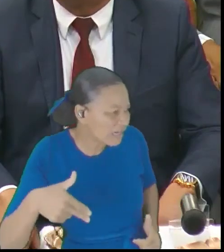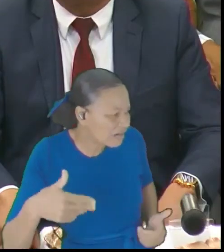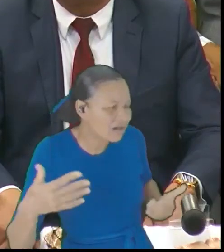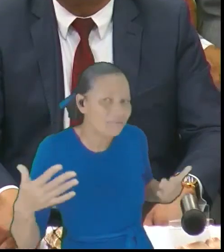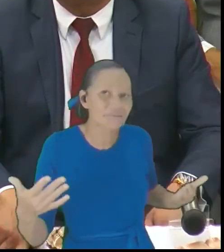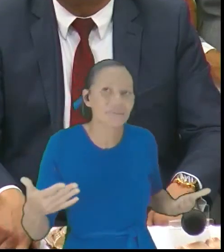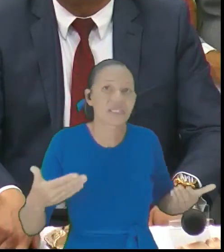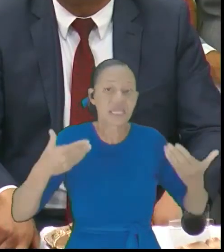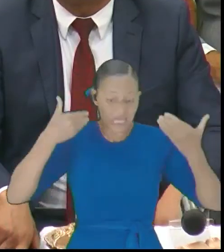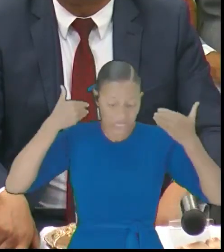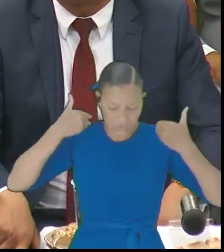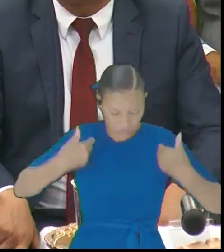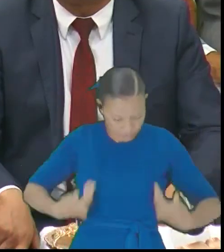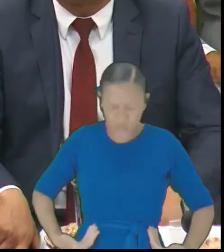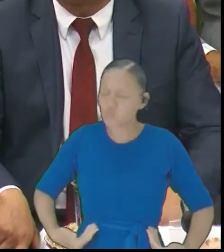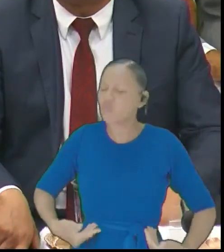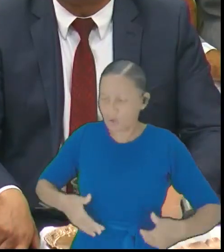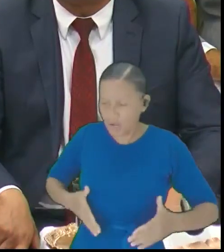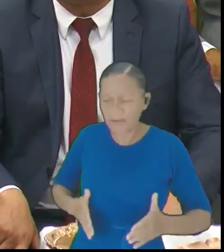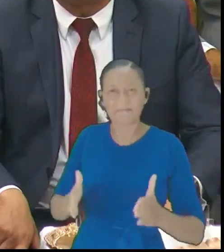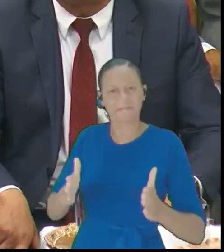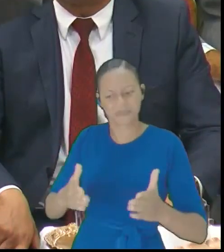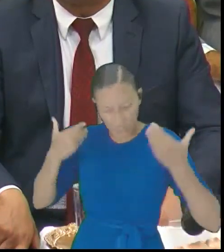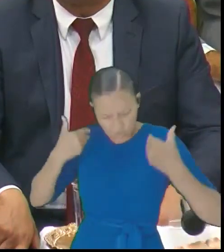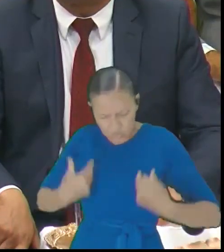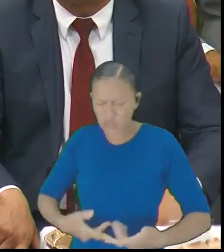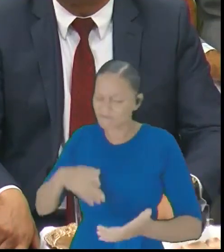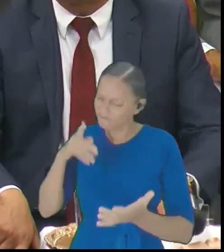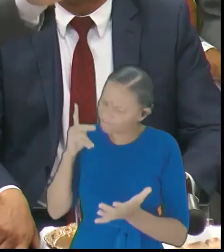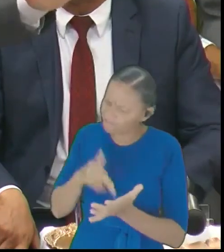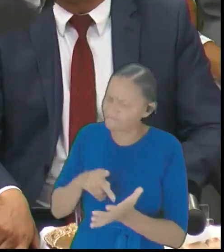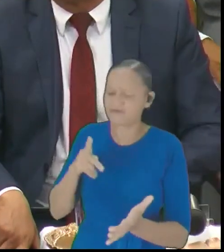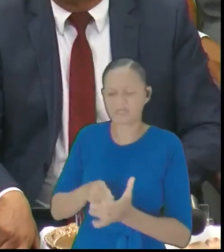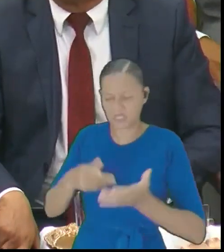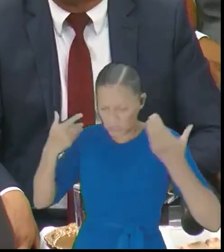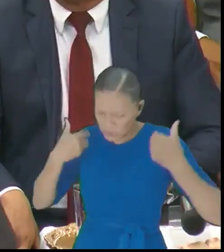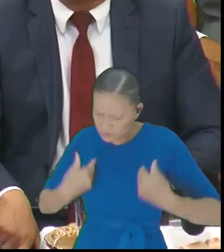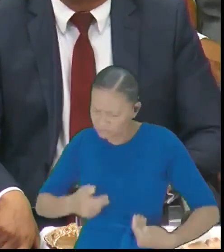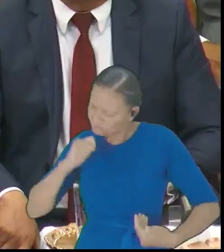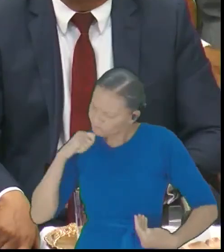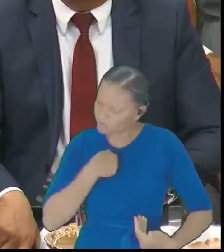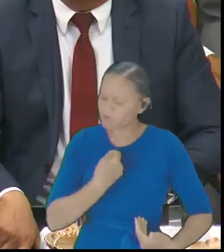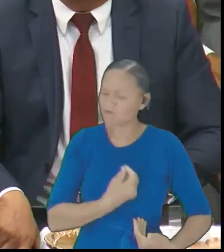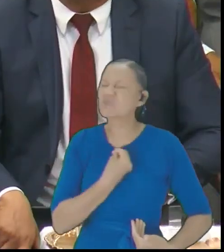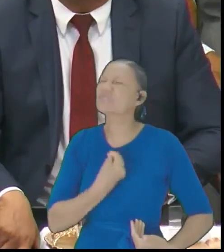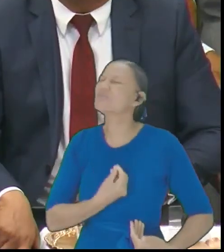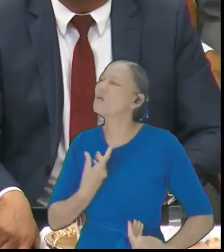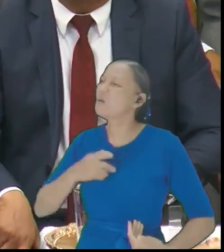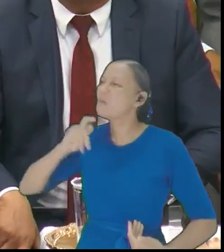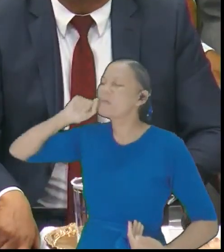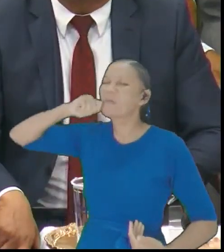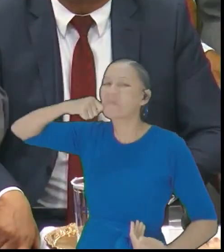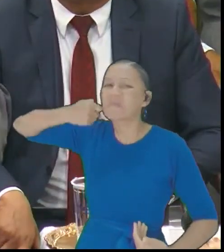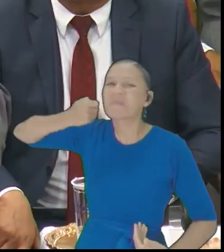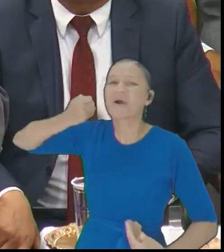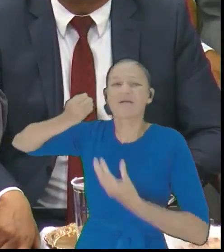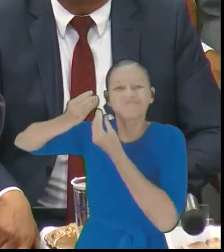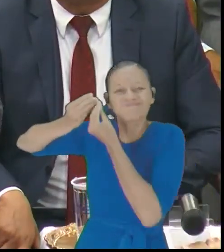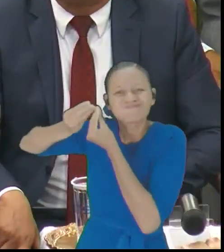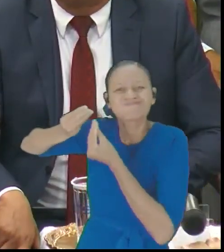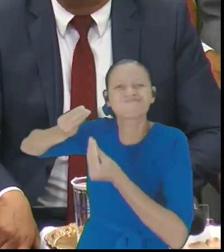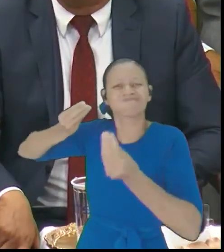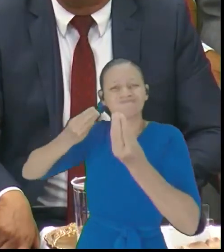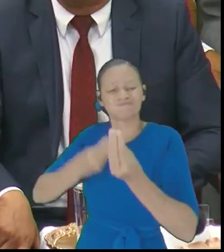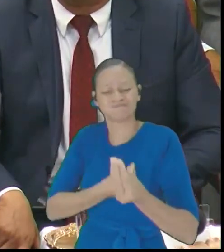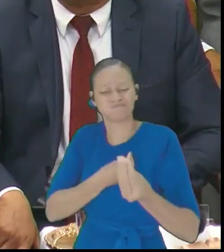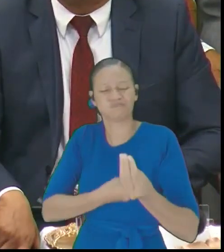diz: eu sou. O que sou é? Eu sou o caminho, eu sou a verdade, eu sou a vida, eu sou o pão vivo. Ele é o único.